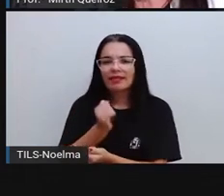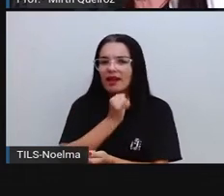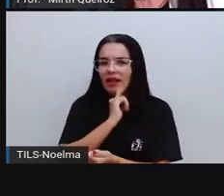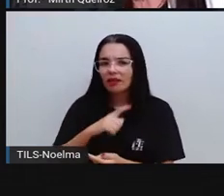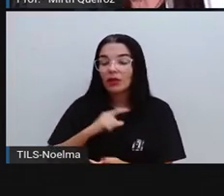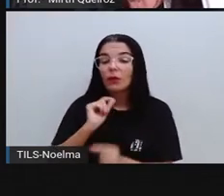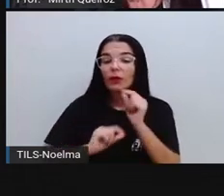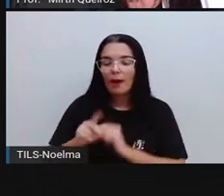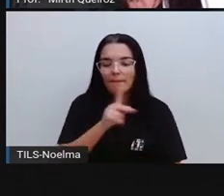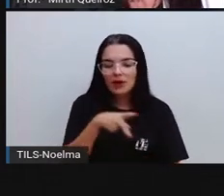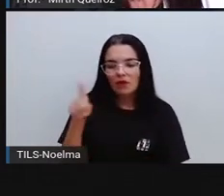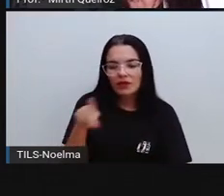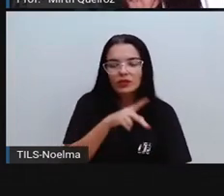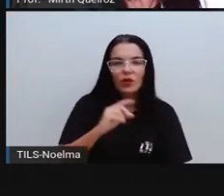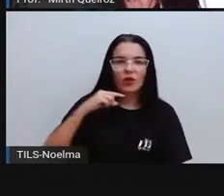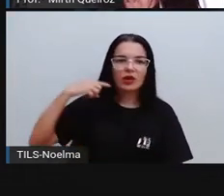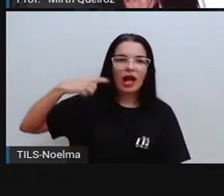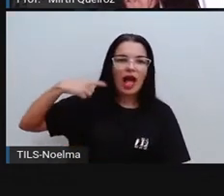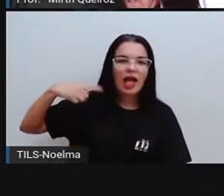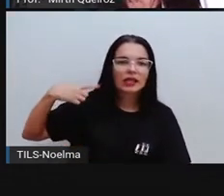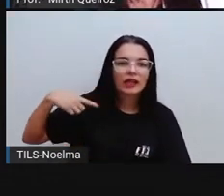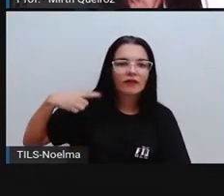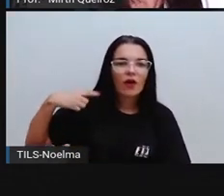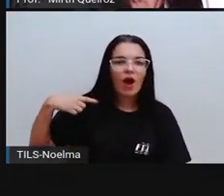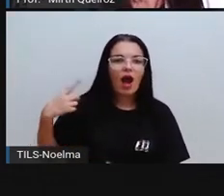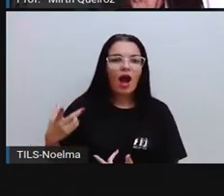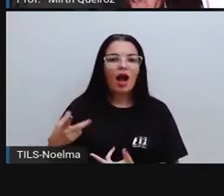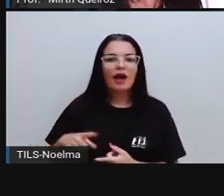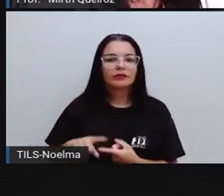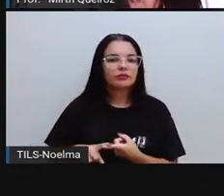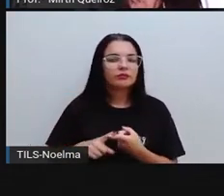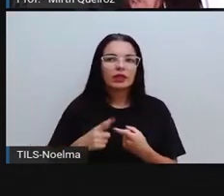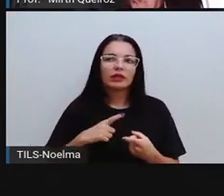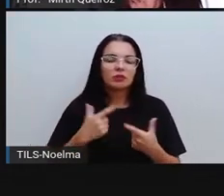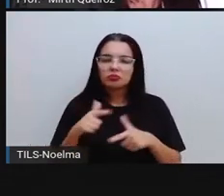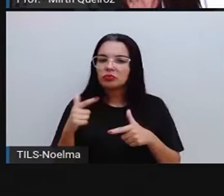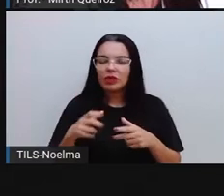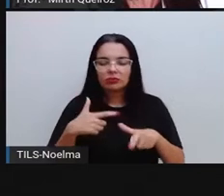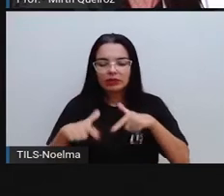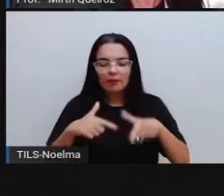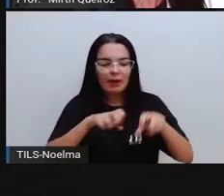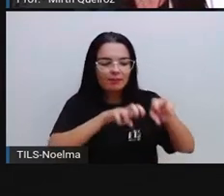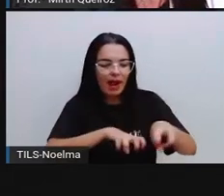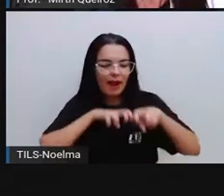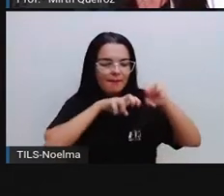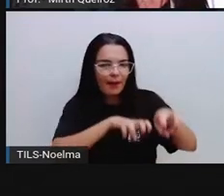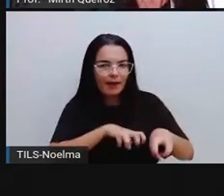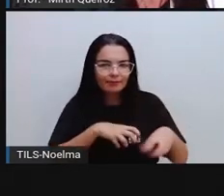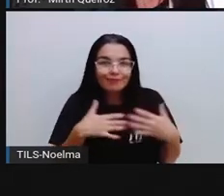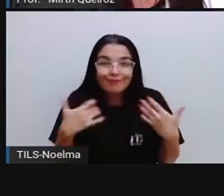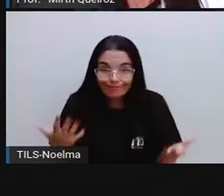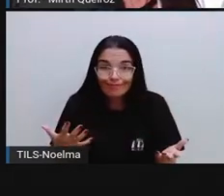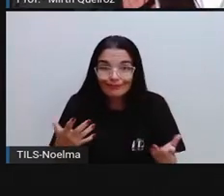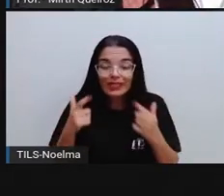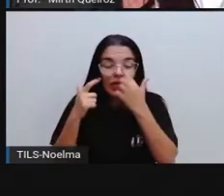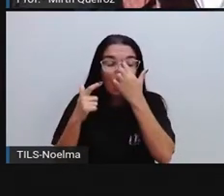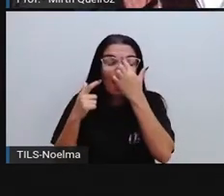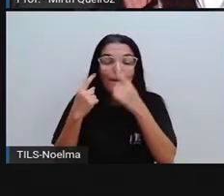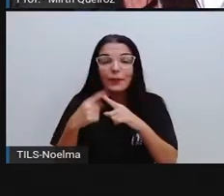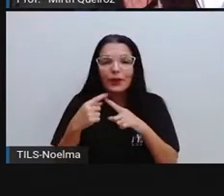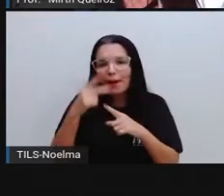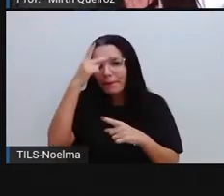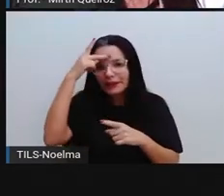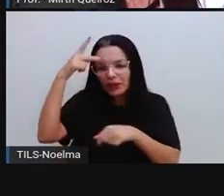advogados, outras pessoas que não estavam aí acostumados ao trabalho braçal. Então, quem imagina que esses imigrantes